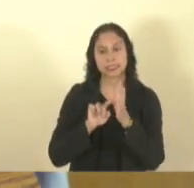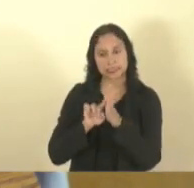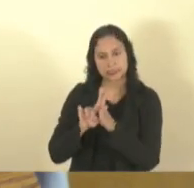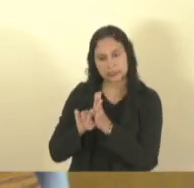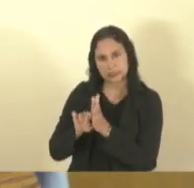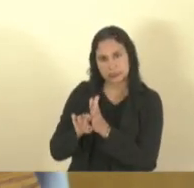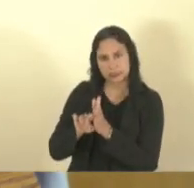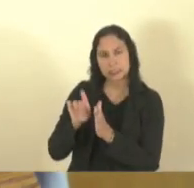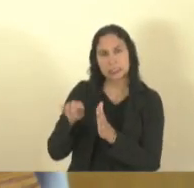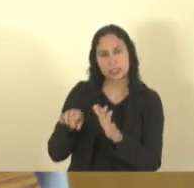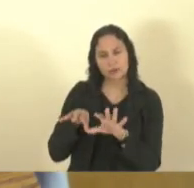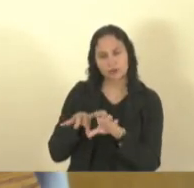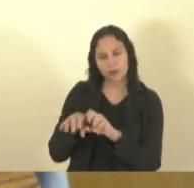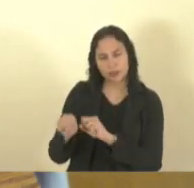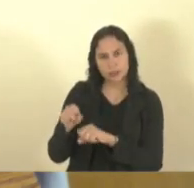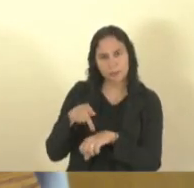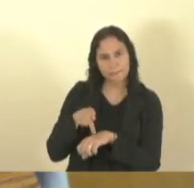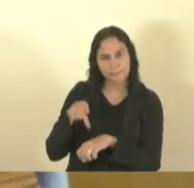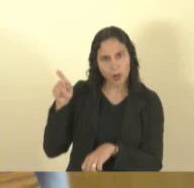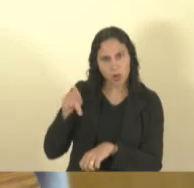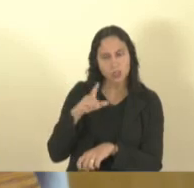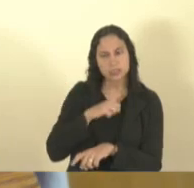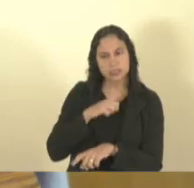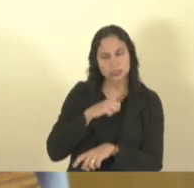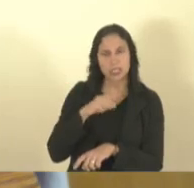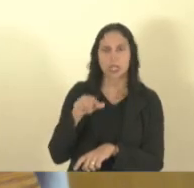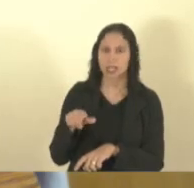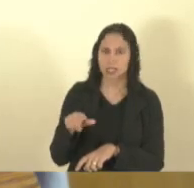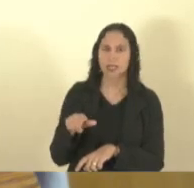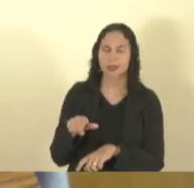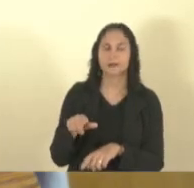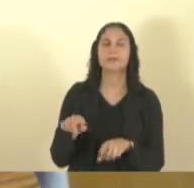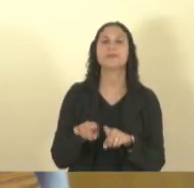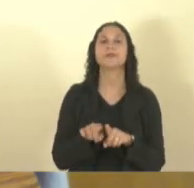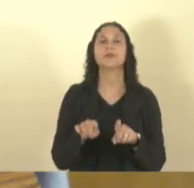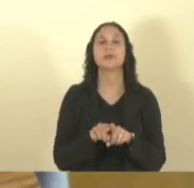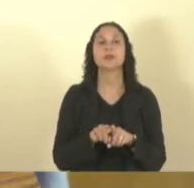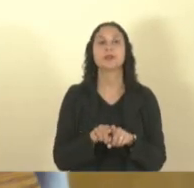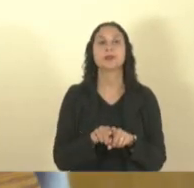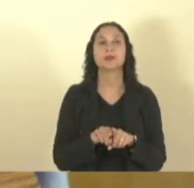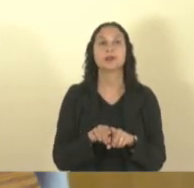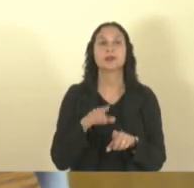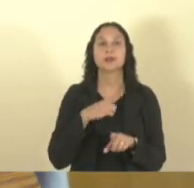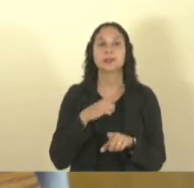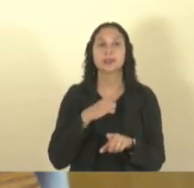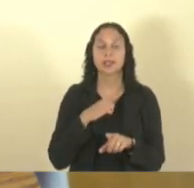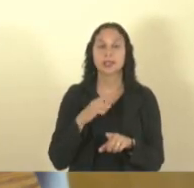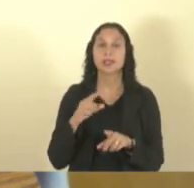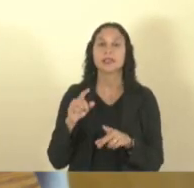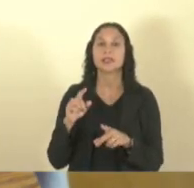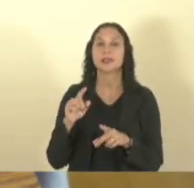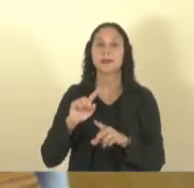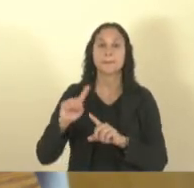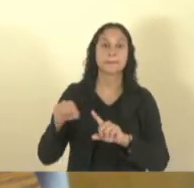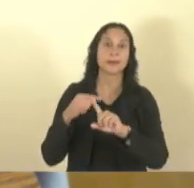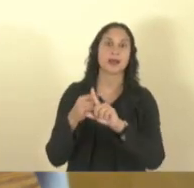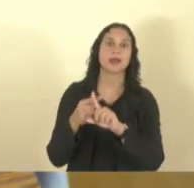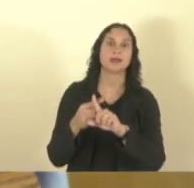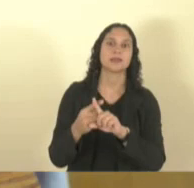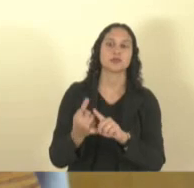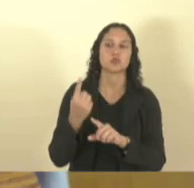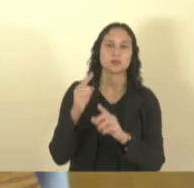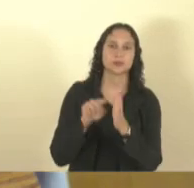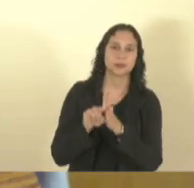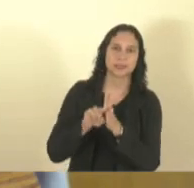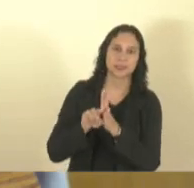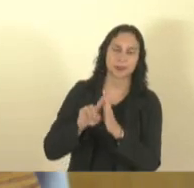especialistas, têm a formação na pós-graduação Lato Sensu. Mais de uma especialização também é o que foi